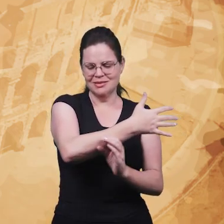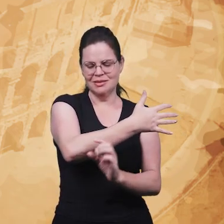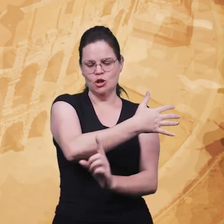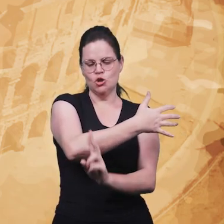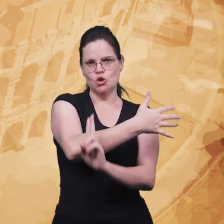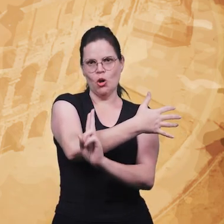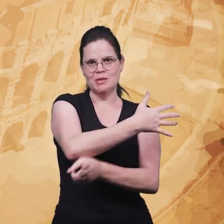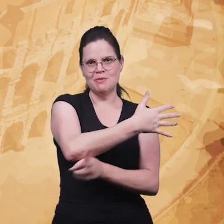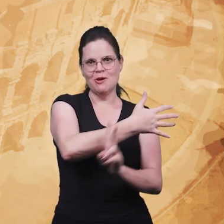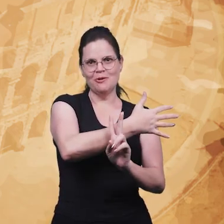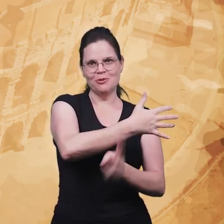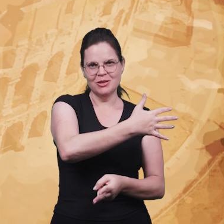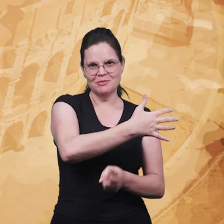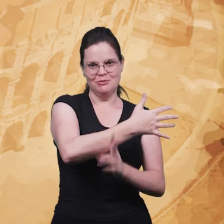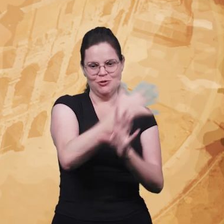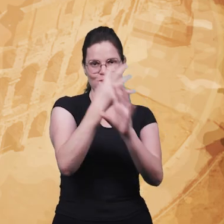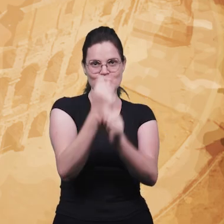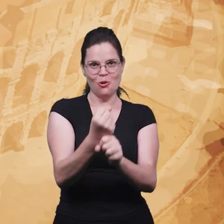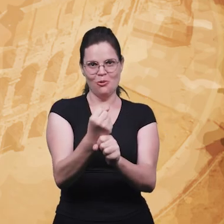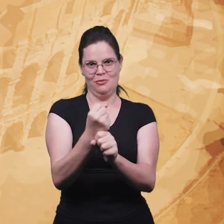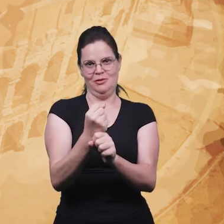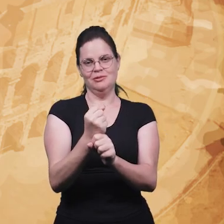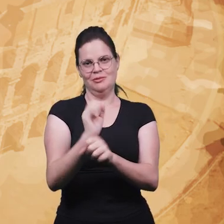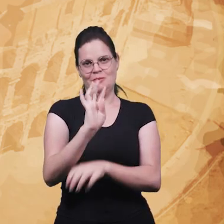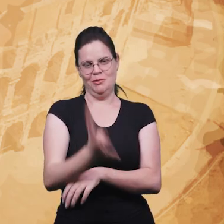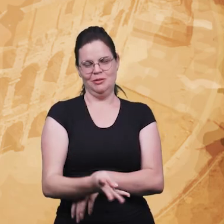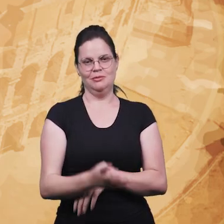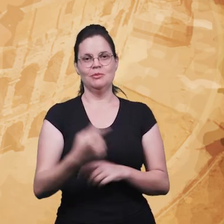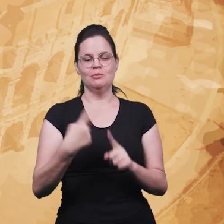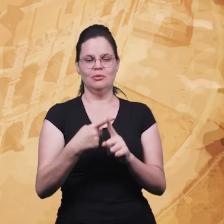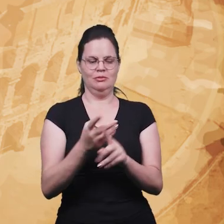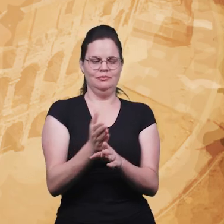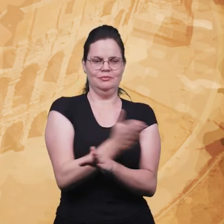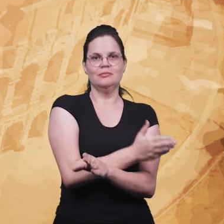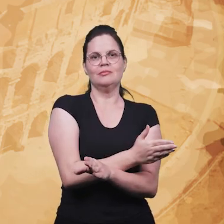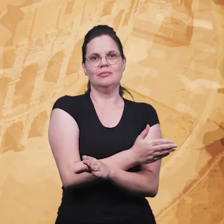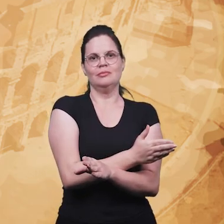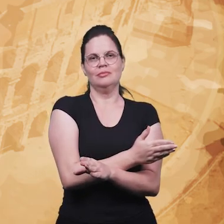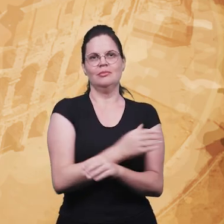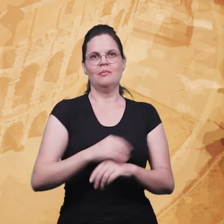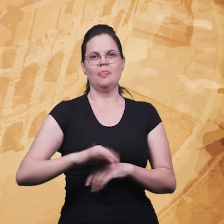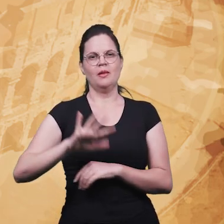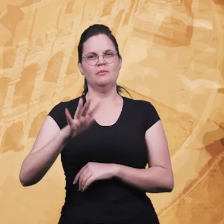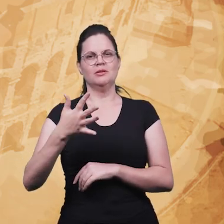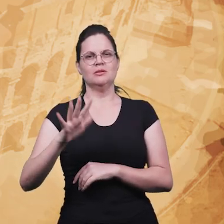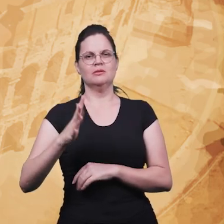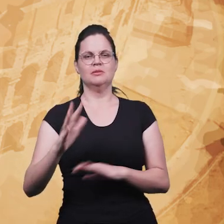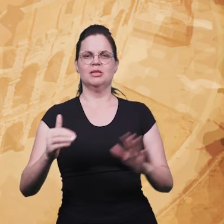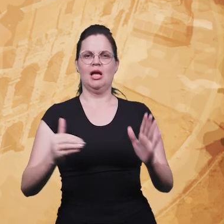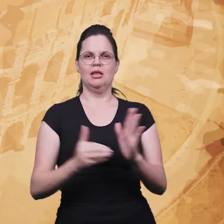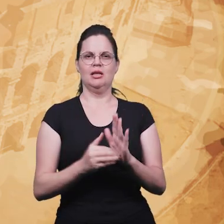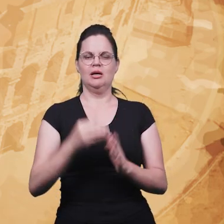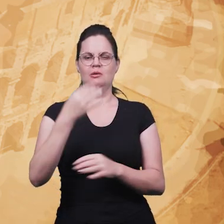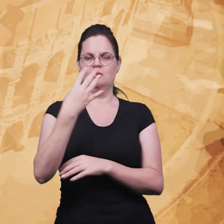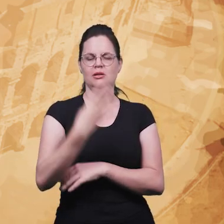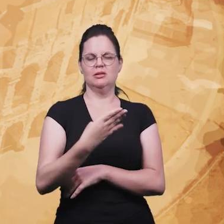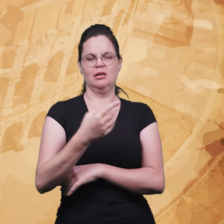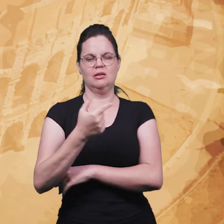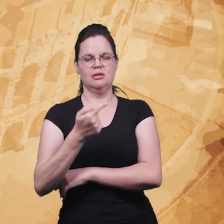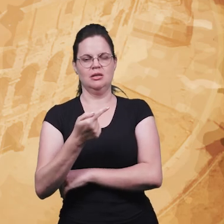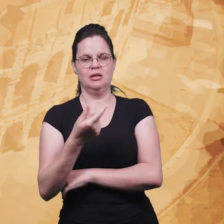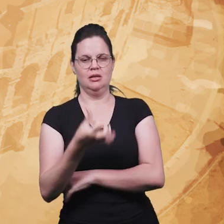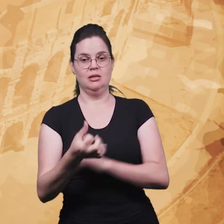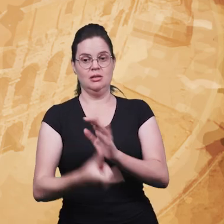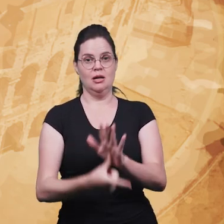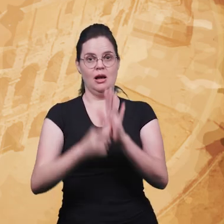né? Porque aí vem a escrita, então vem a história. Essa história, que é a Idade Antiga, né? Ela